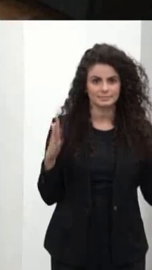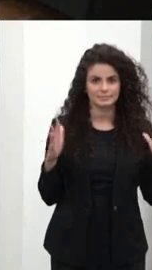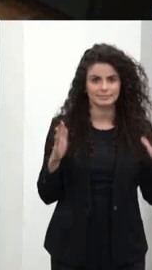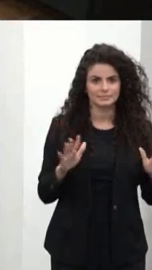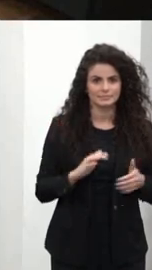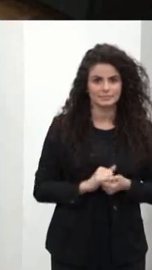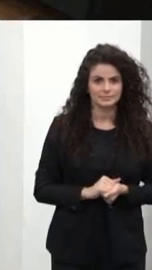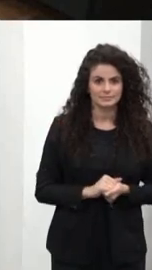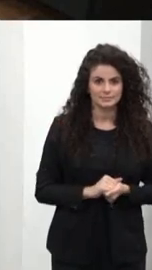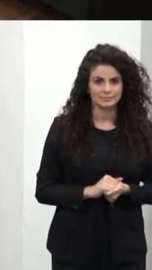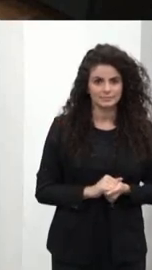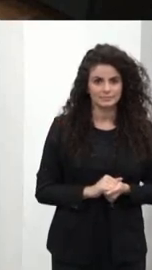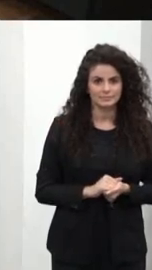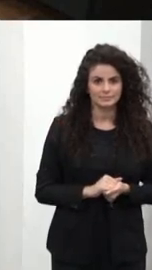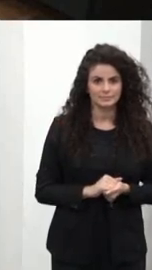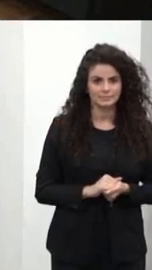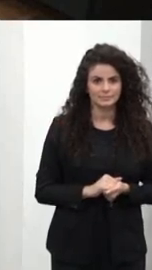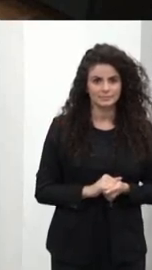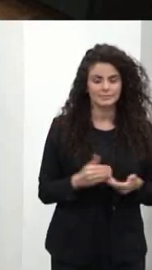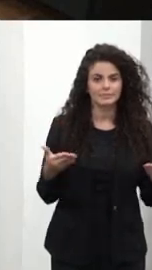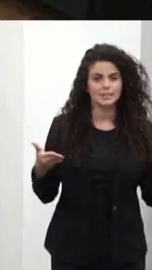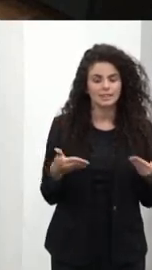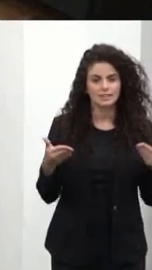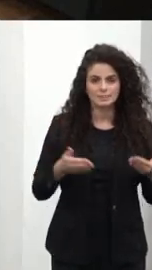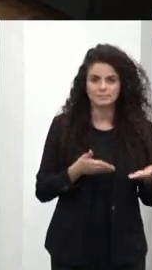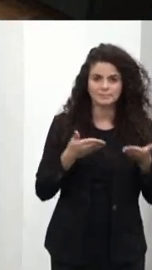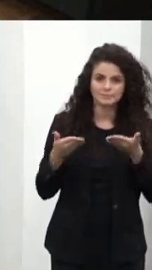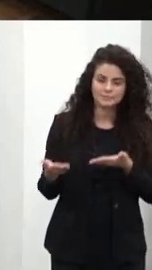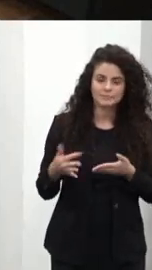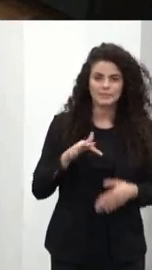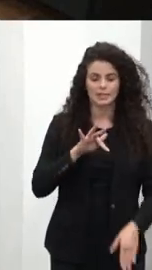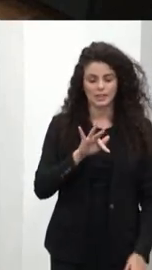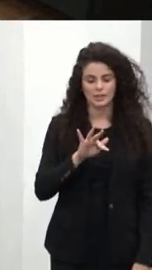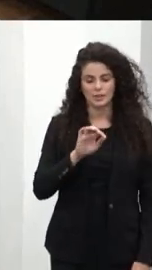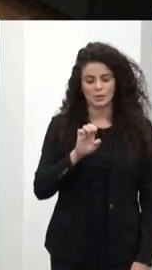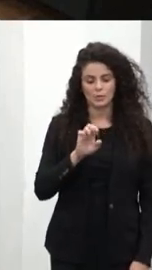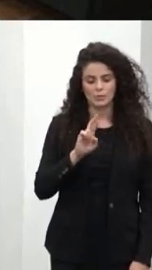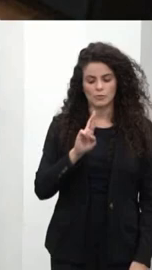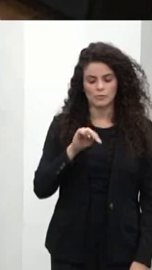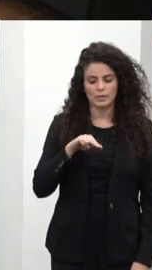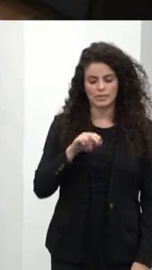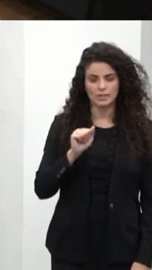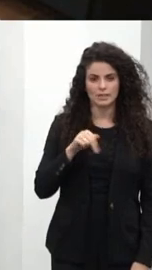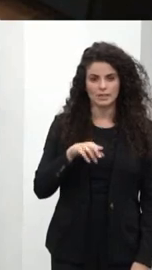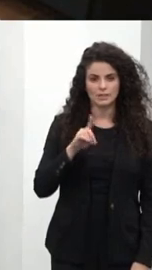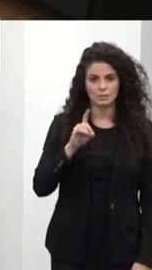Obrigado Davi agora eu passo para o Fernando de Sá Fernando